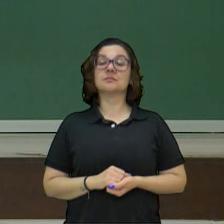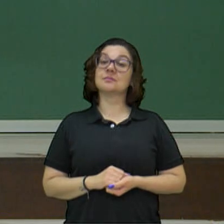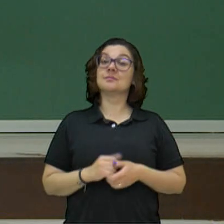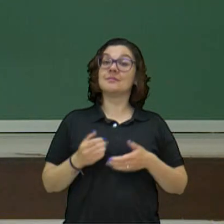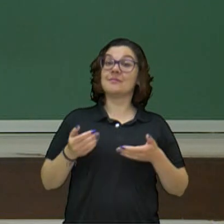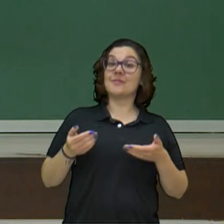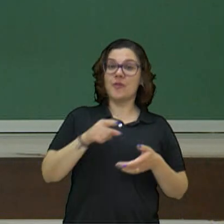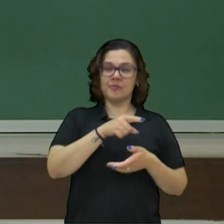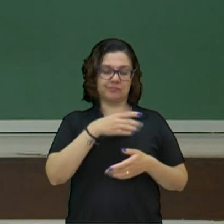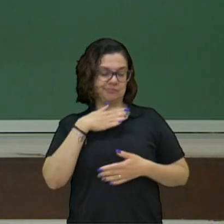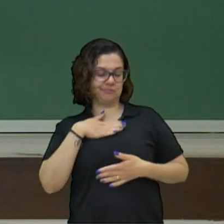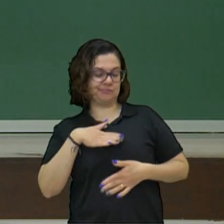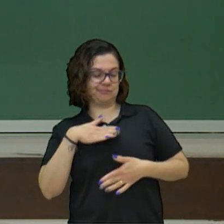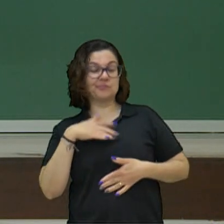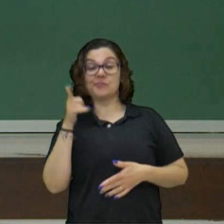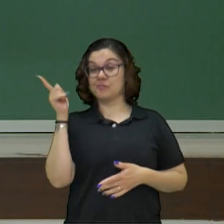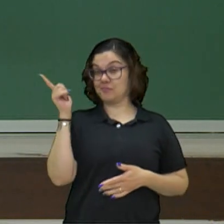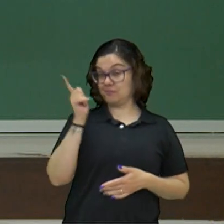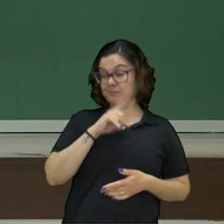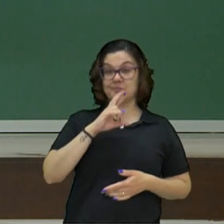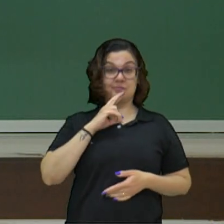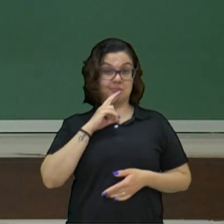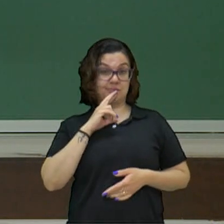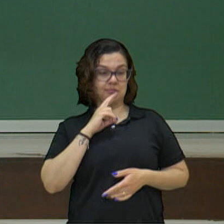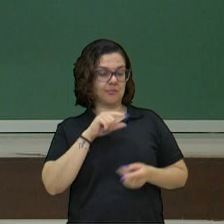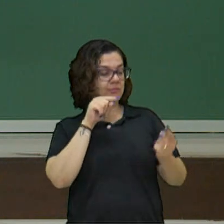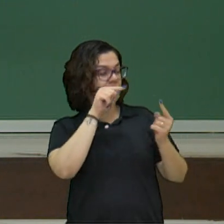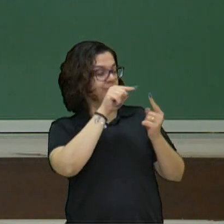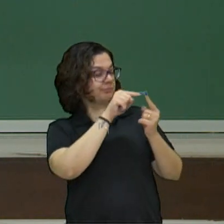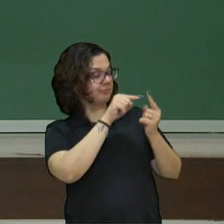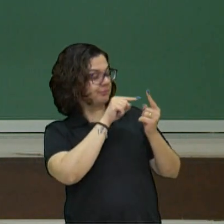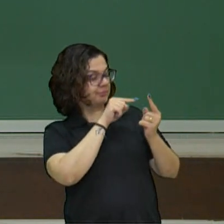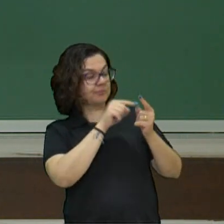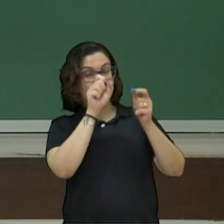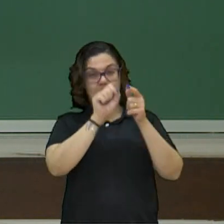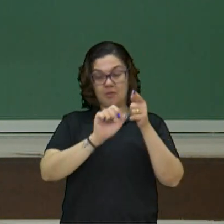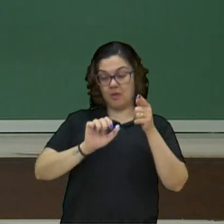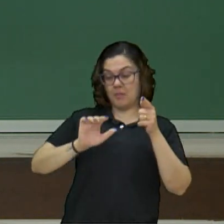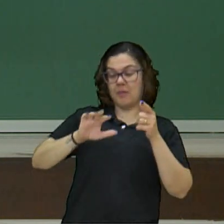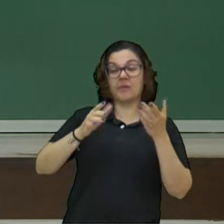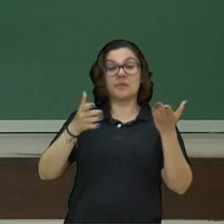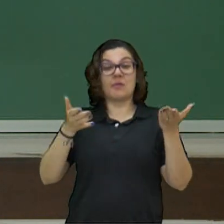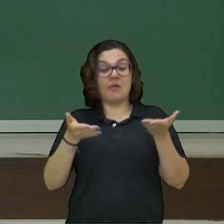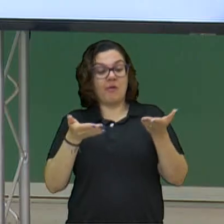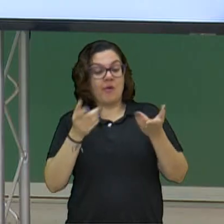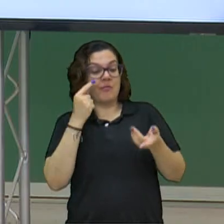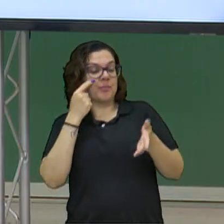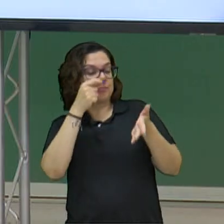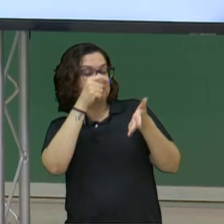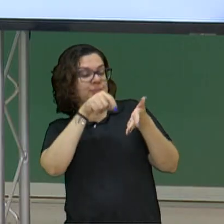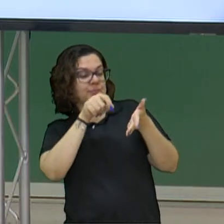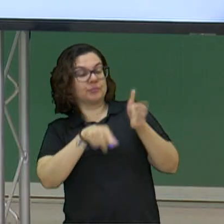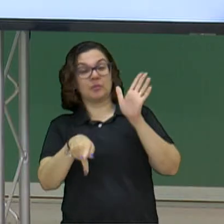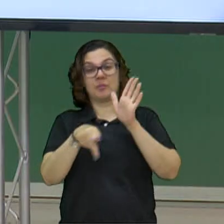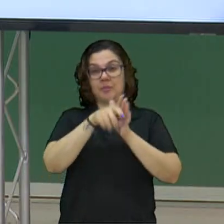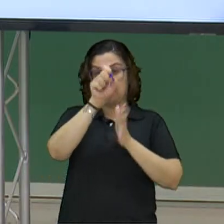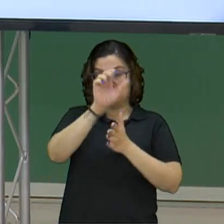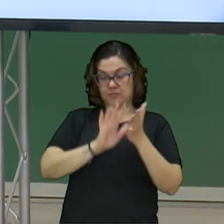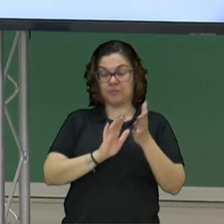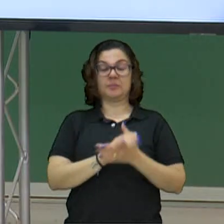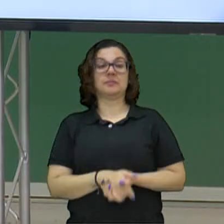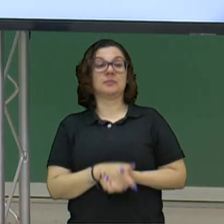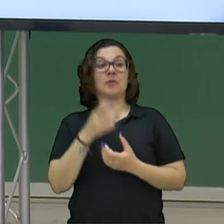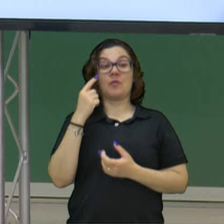aí pessoal tranquilo deu tempo de responder identificar a direitinho aqui as imagens então vamos fazer a correção dessa